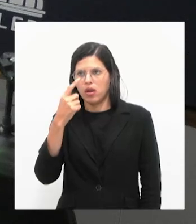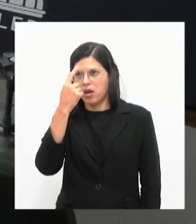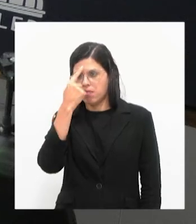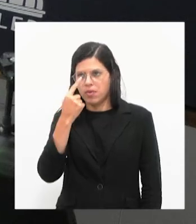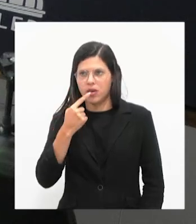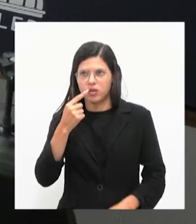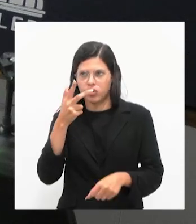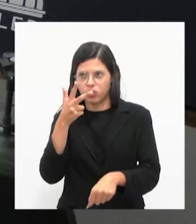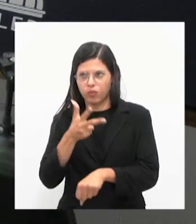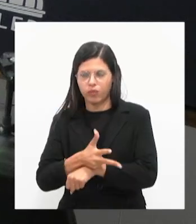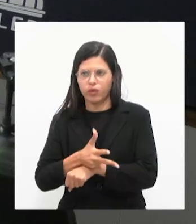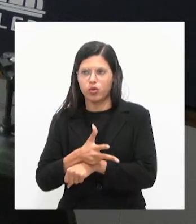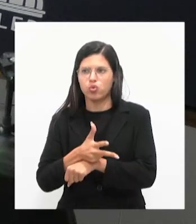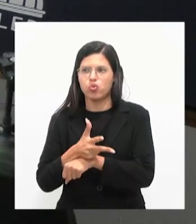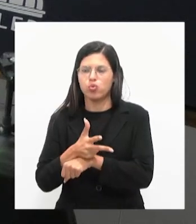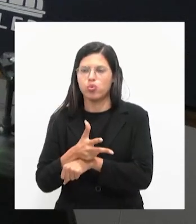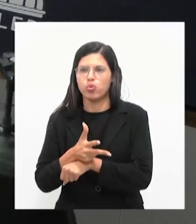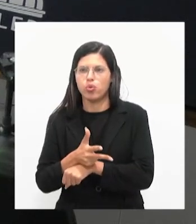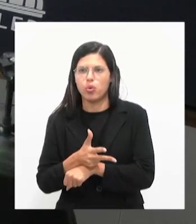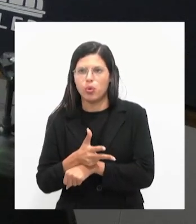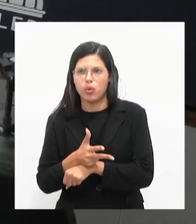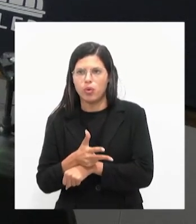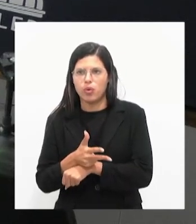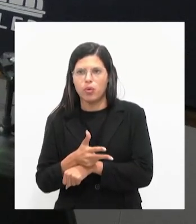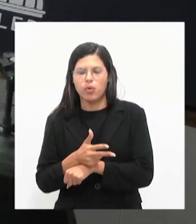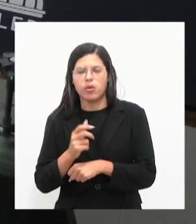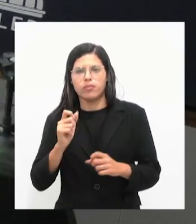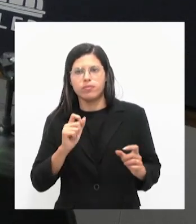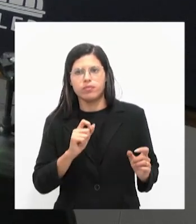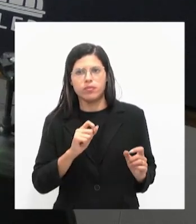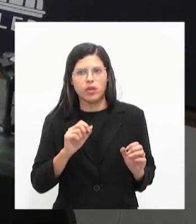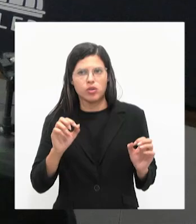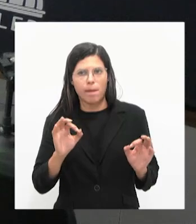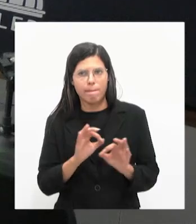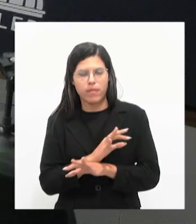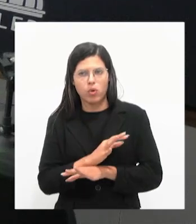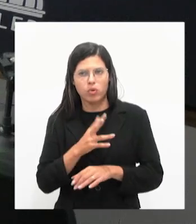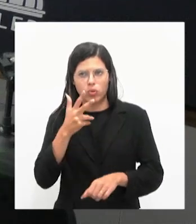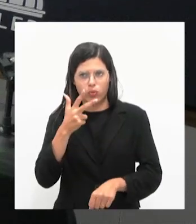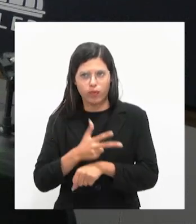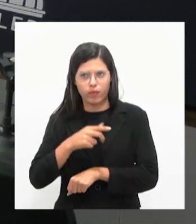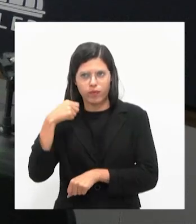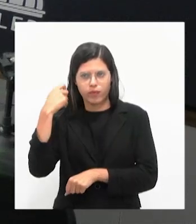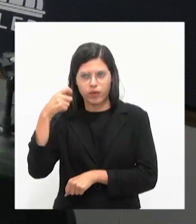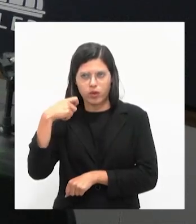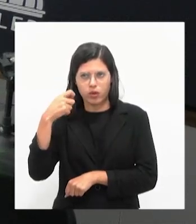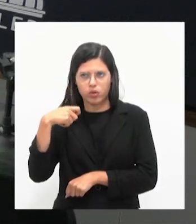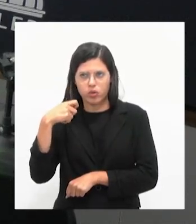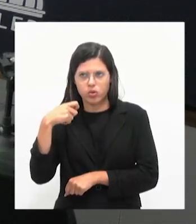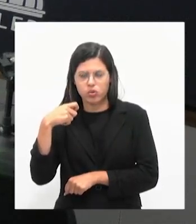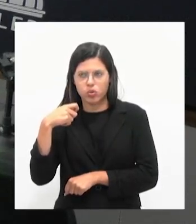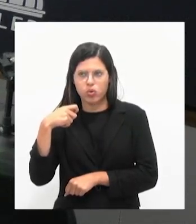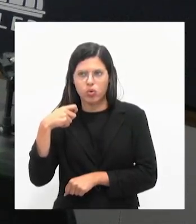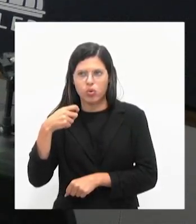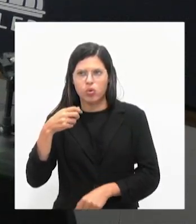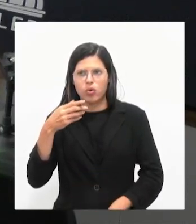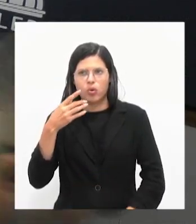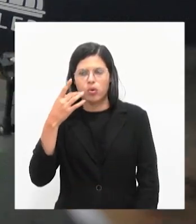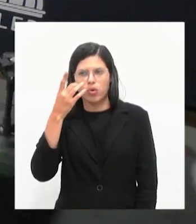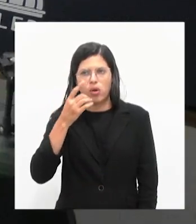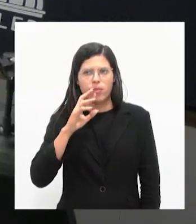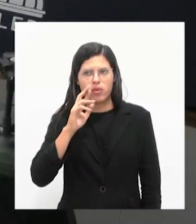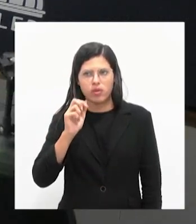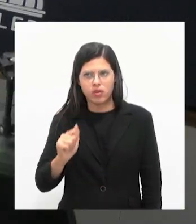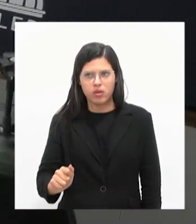nós, dos nossos acervos, deixar pronto aí o vídeo daquela fala que o Amorim falou, que foi uma das falas